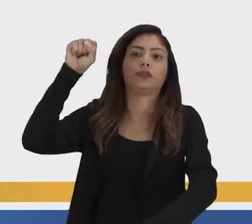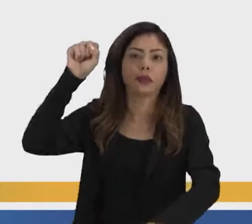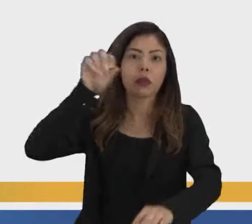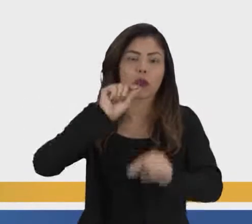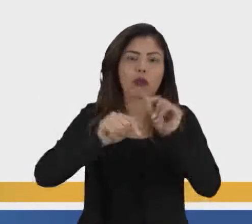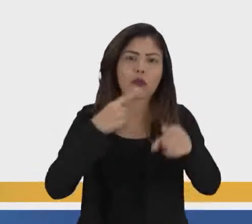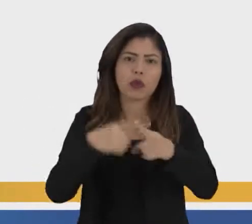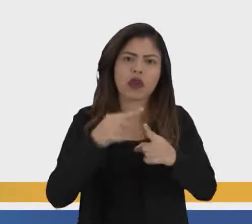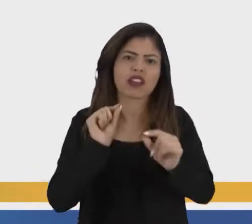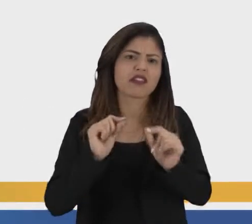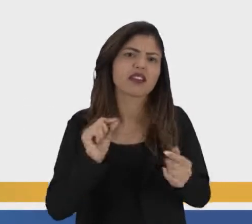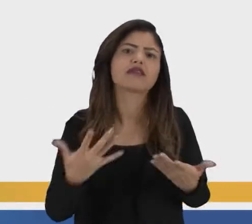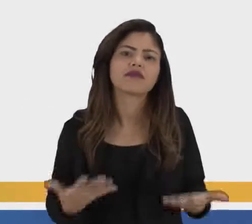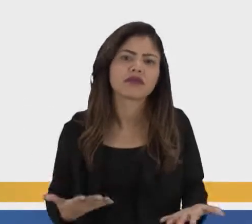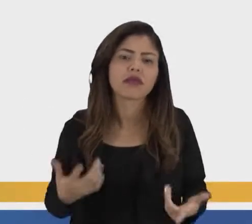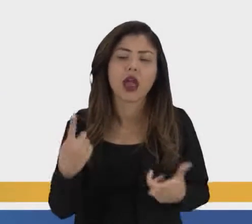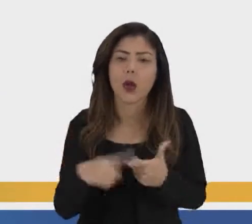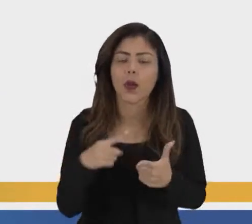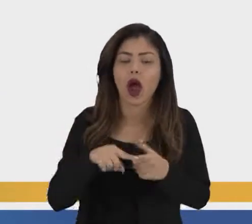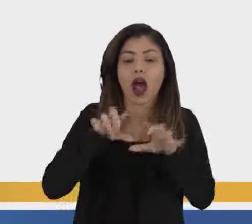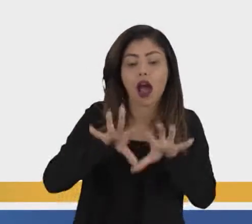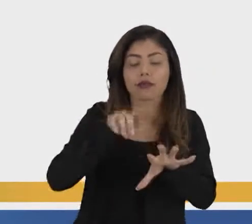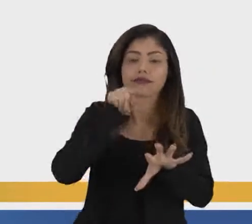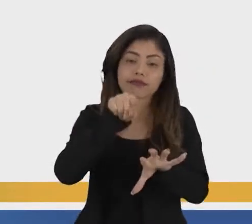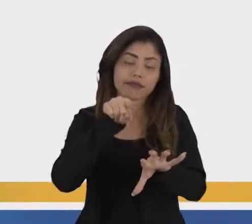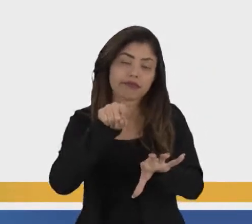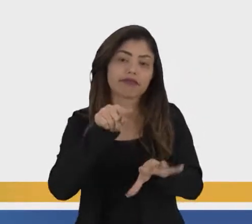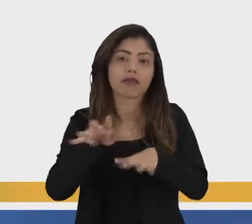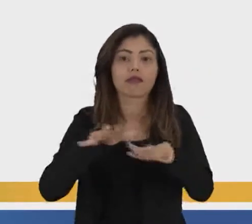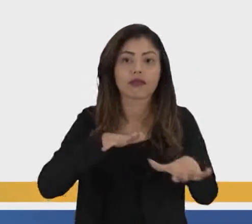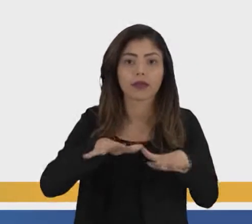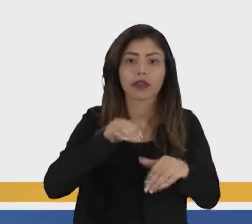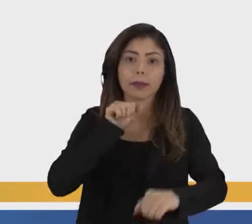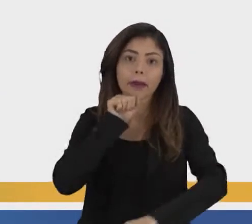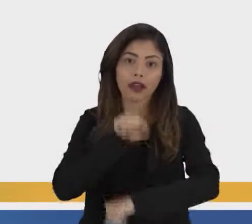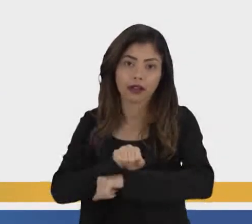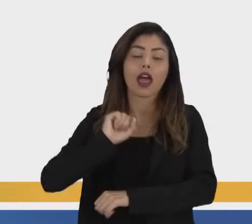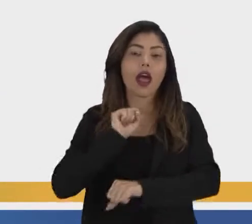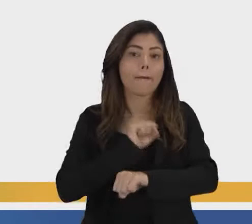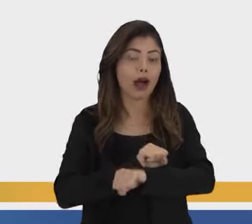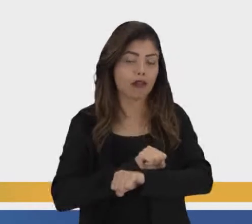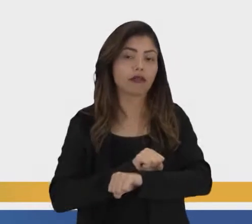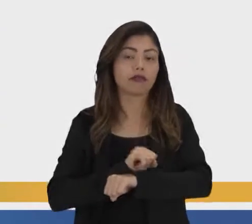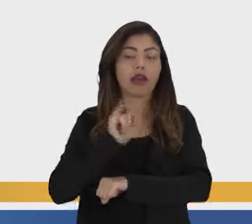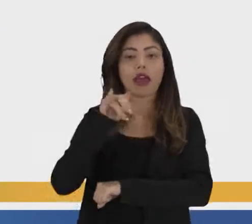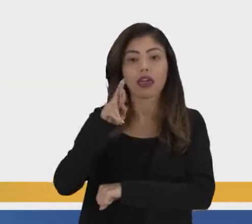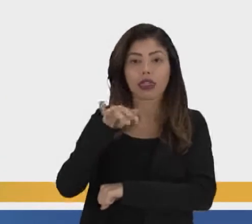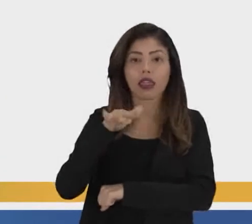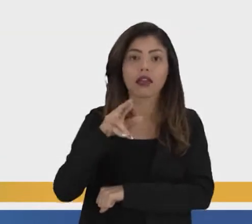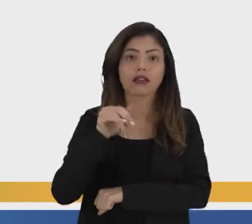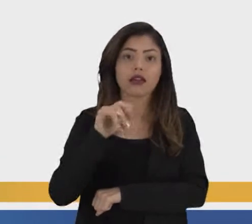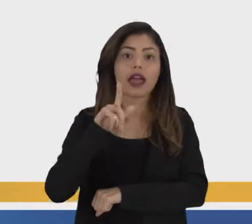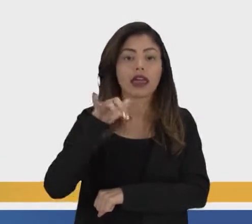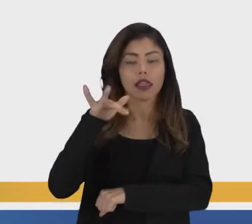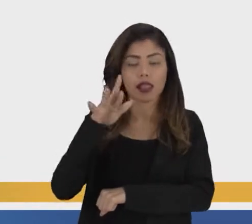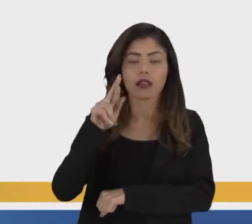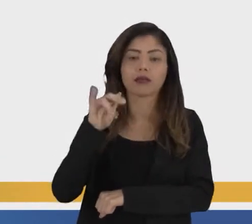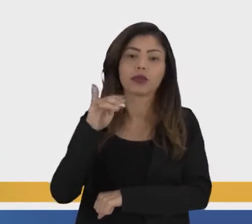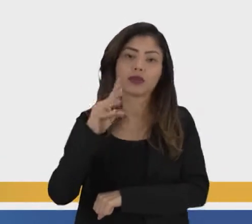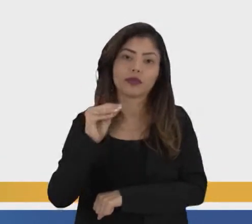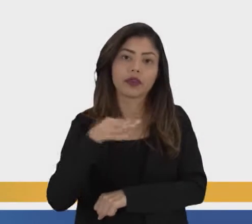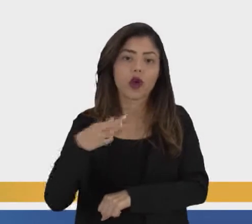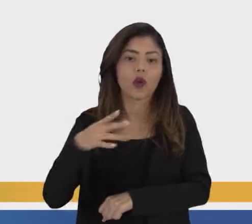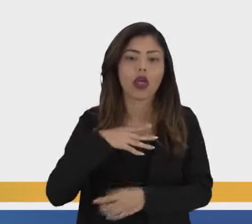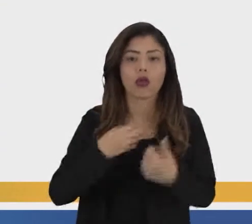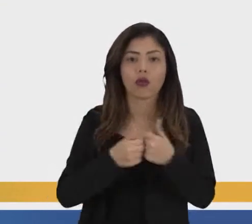que que isso aconteceu? Porque nesse momento, como você estava parado dentro do ônibus, você estava em condição de inércia, você estava em